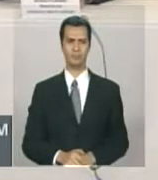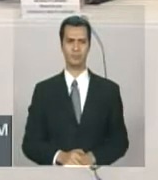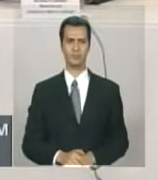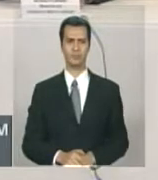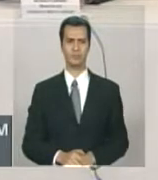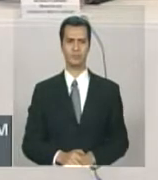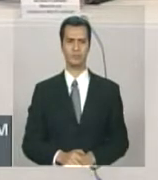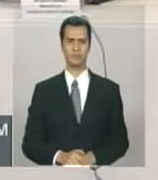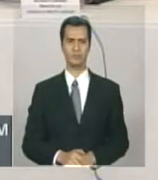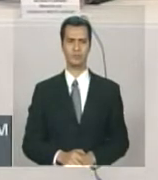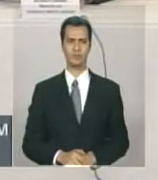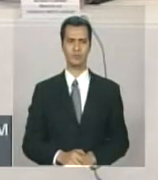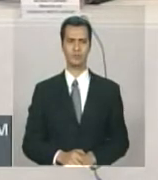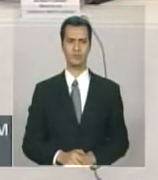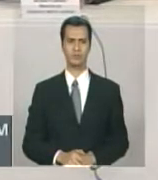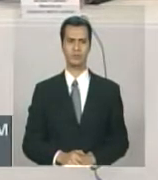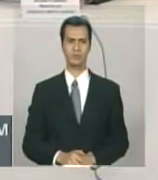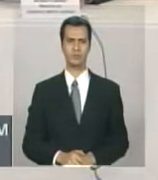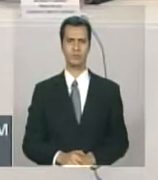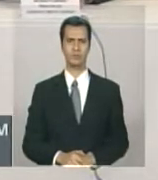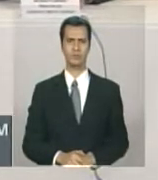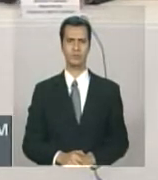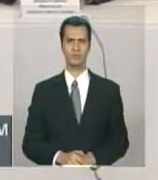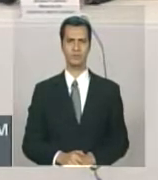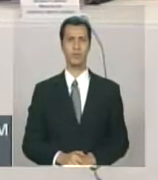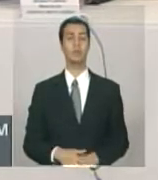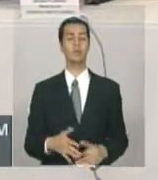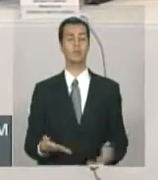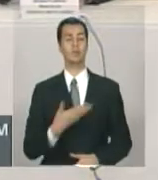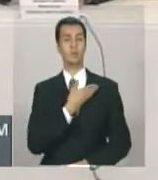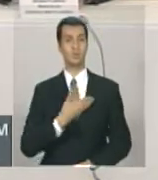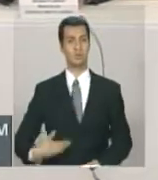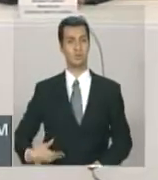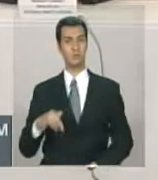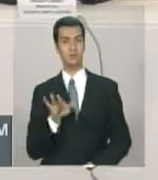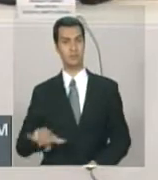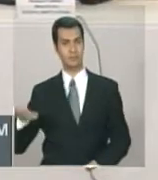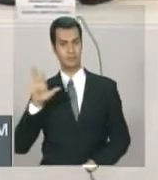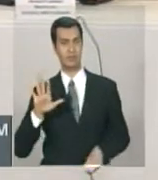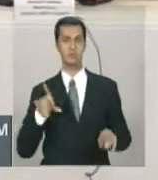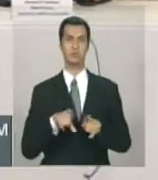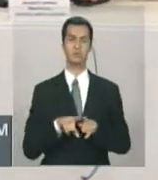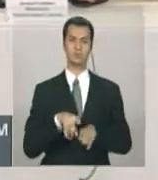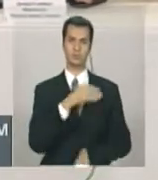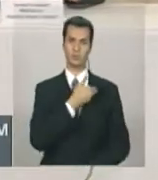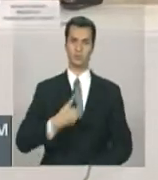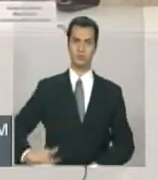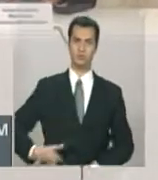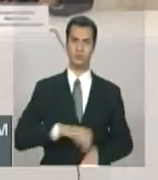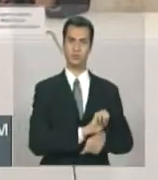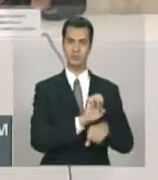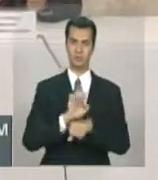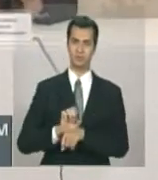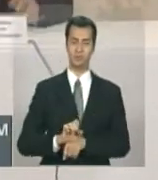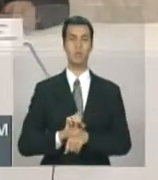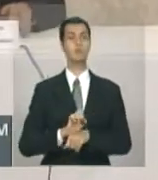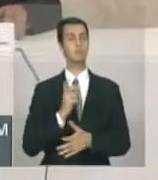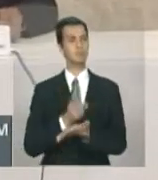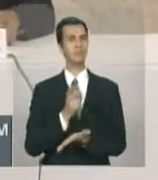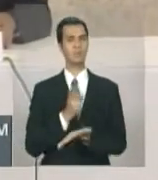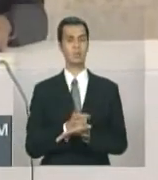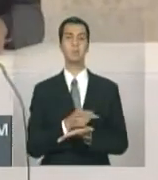Nas reuniões de trabalho do governo federal com os governos estaduais, eles trazem demandas que são emergenciais e estruturantes.